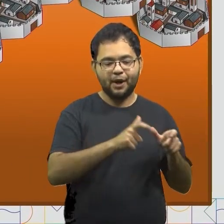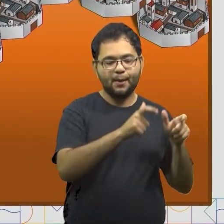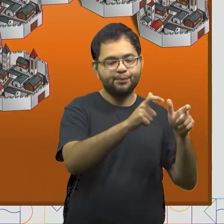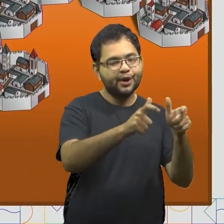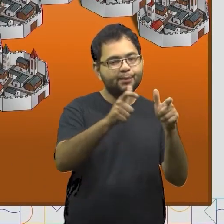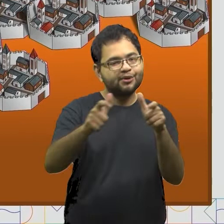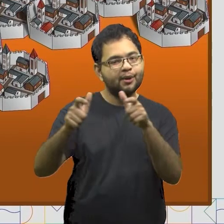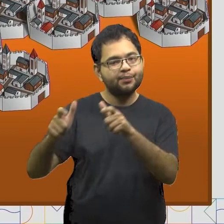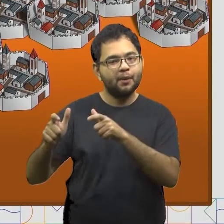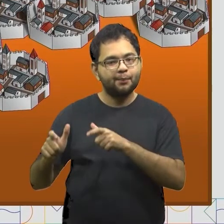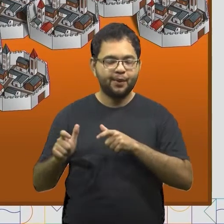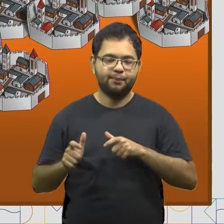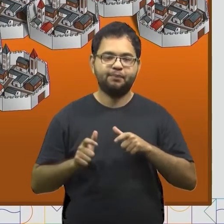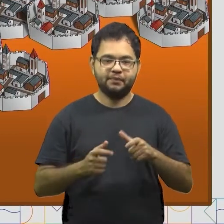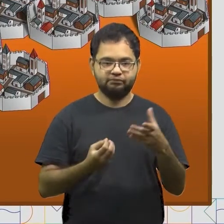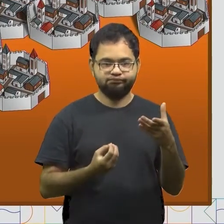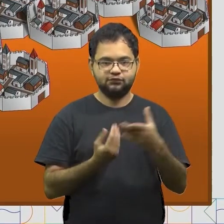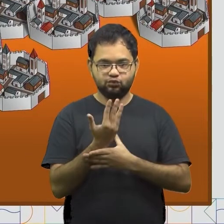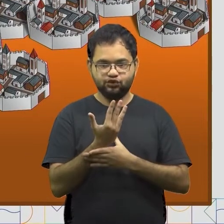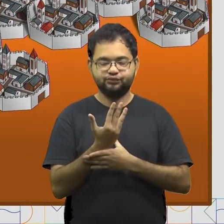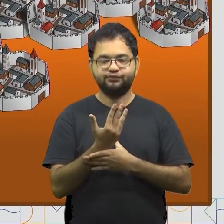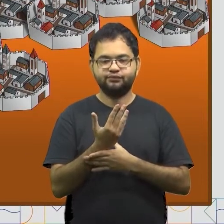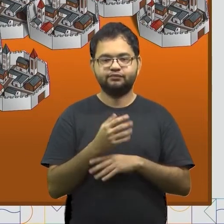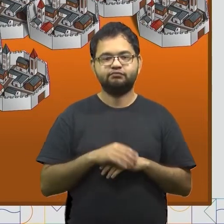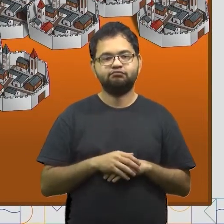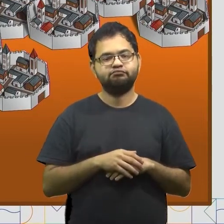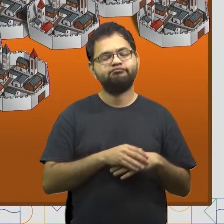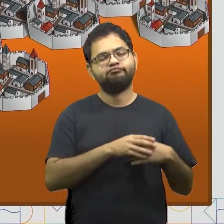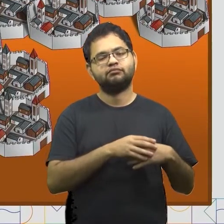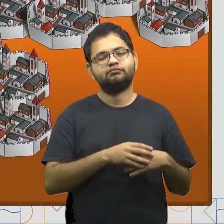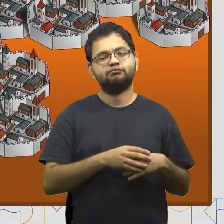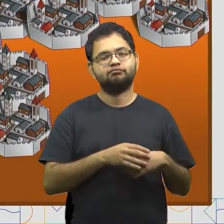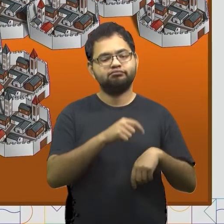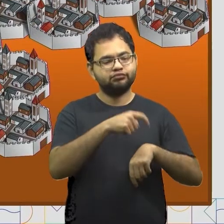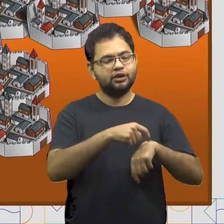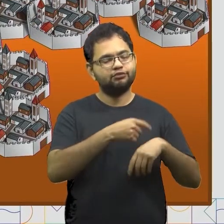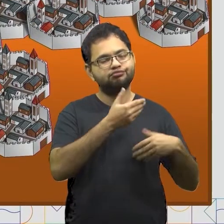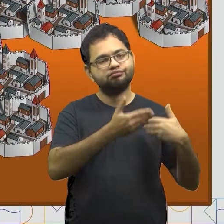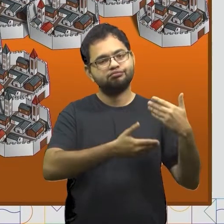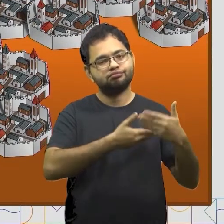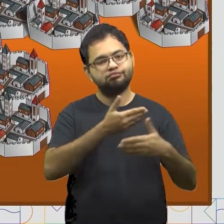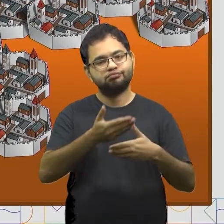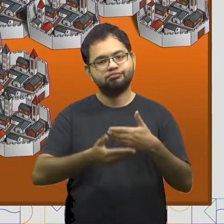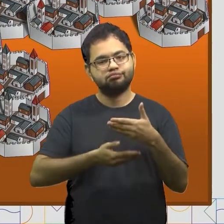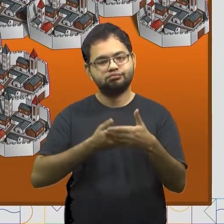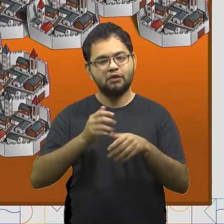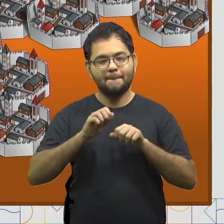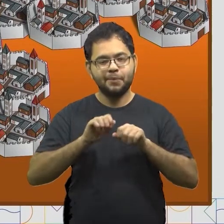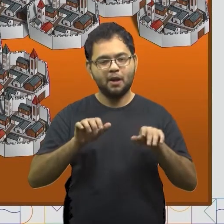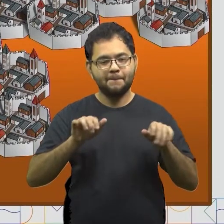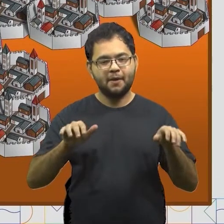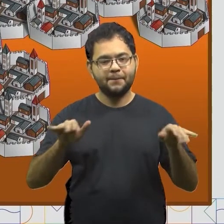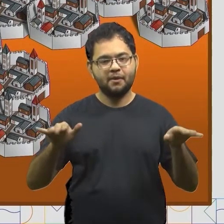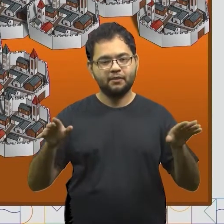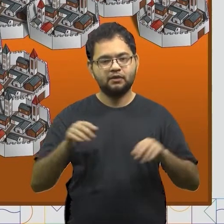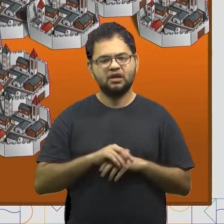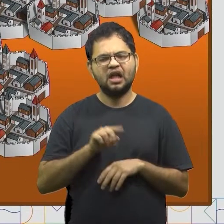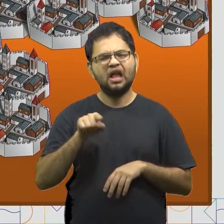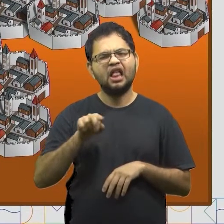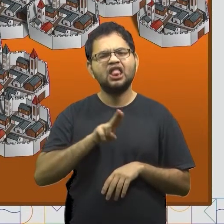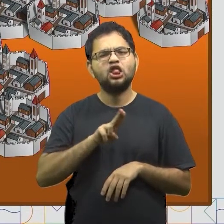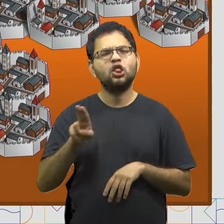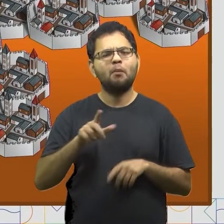realizadas as práticas comerciais com o passar do tempo esses locais se ampliaram como eram